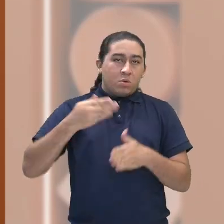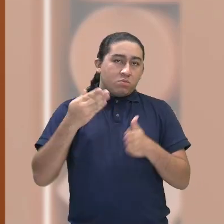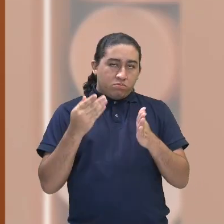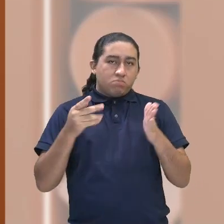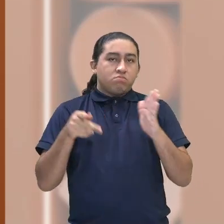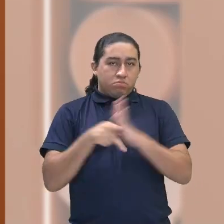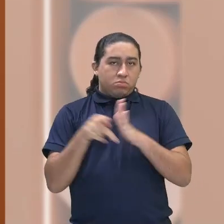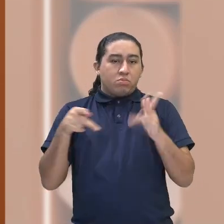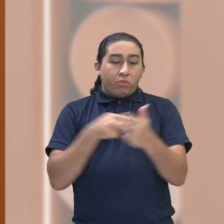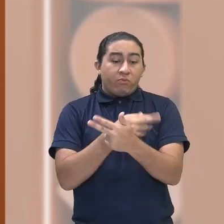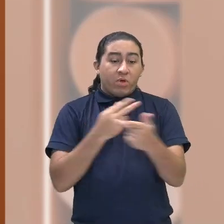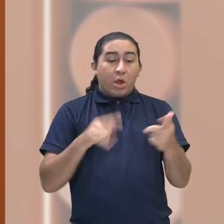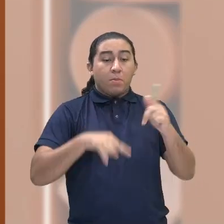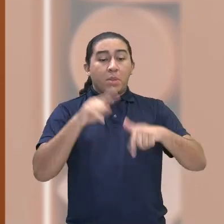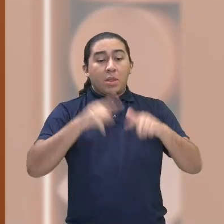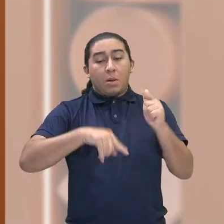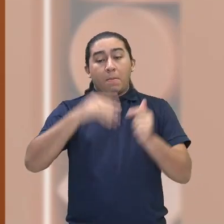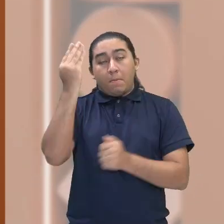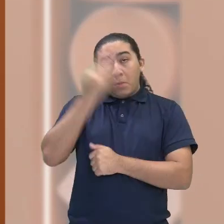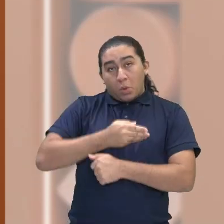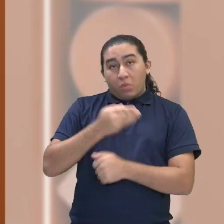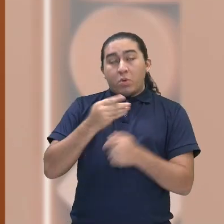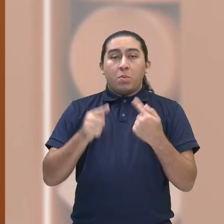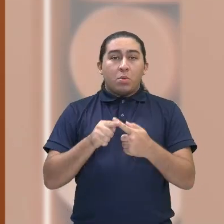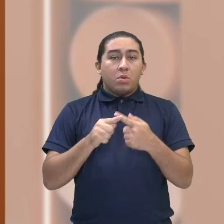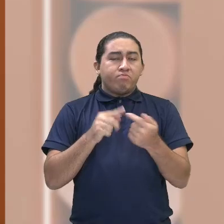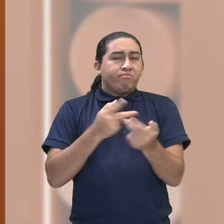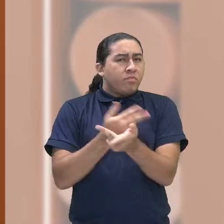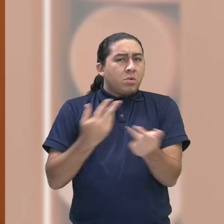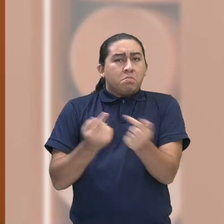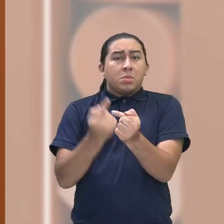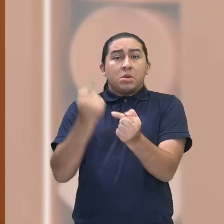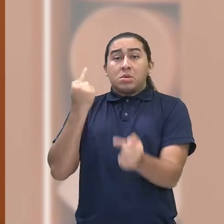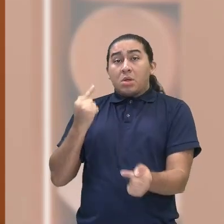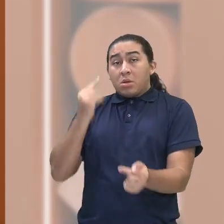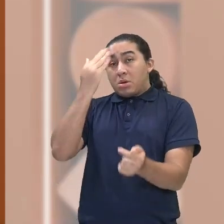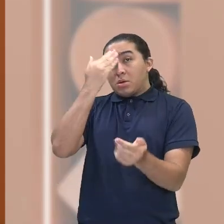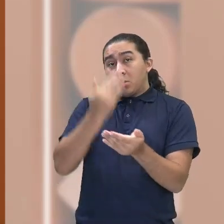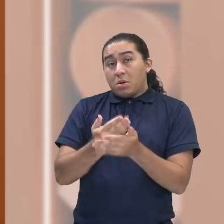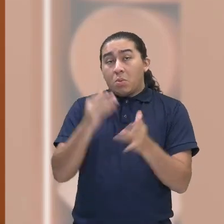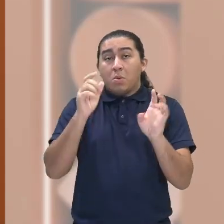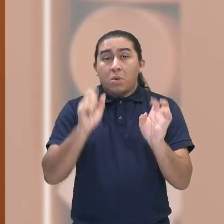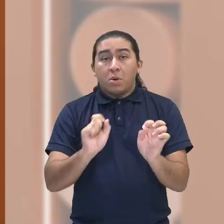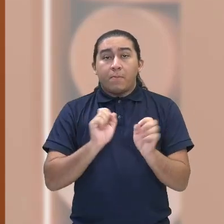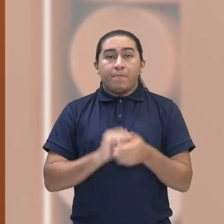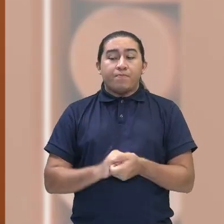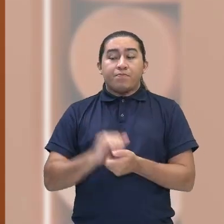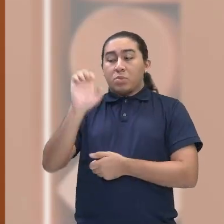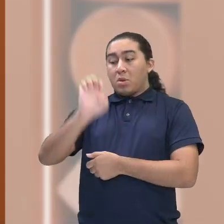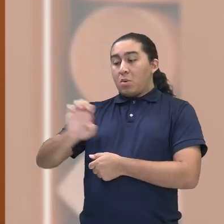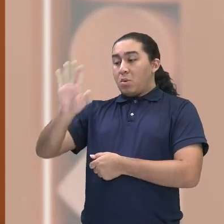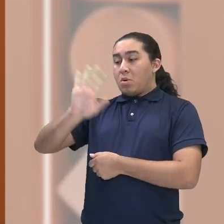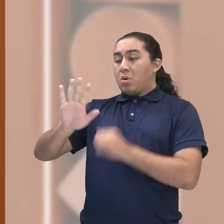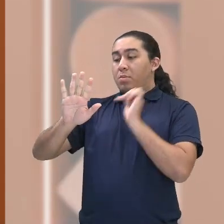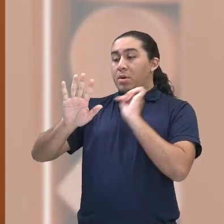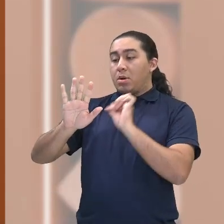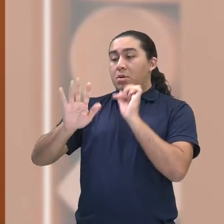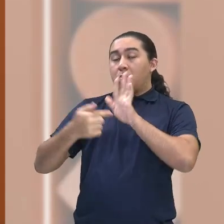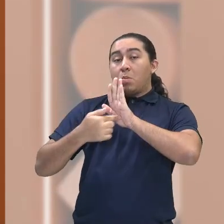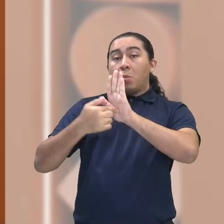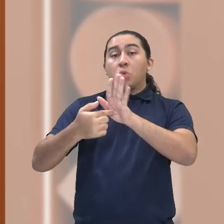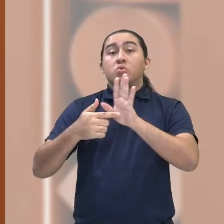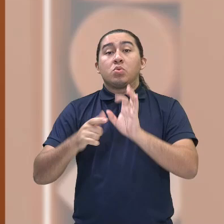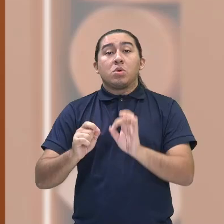tempo, acreditou-se nessa relação em que o povo europeu apresentava